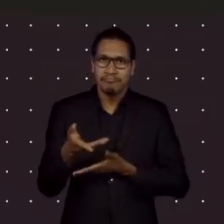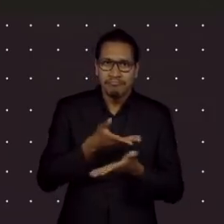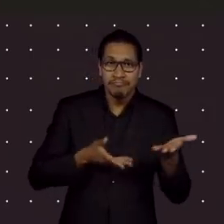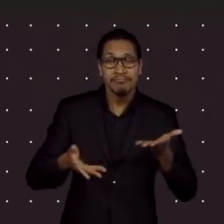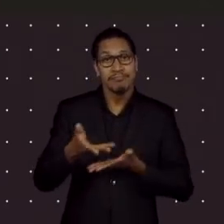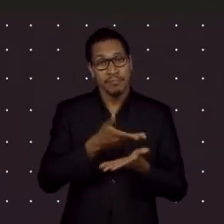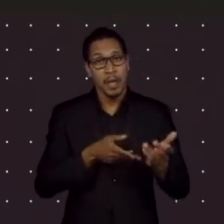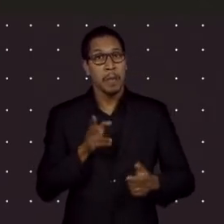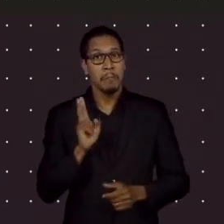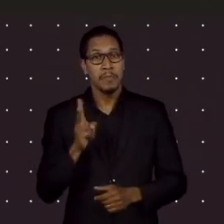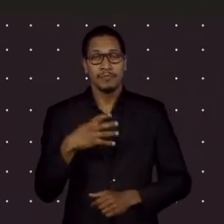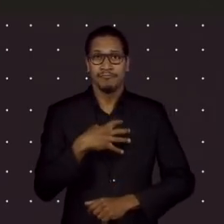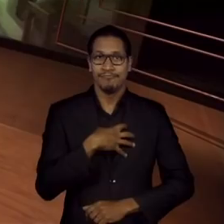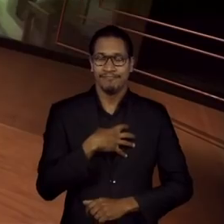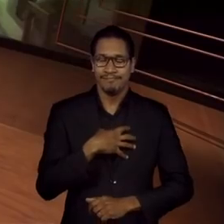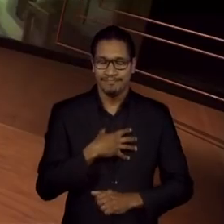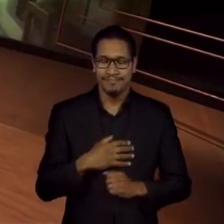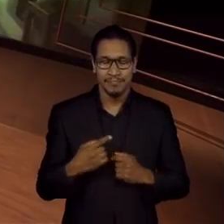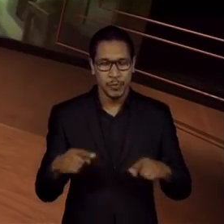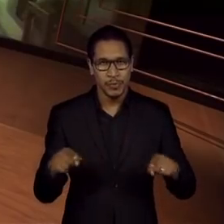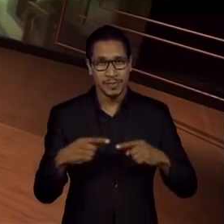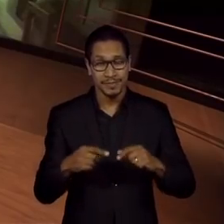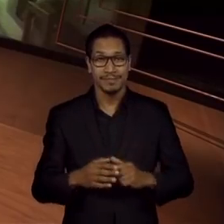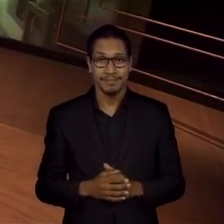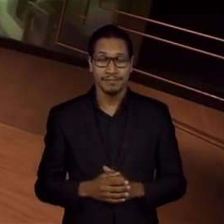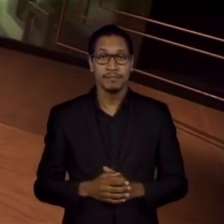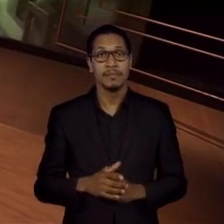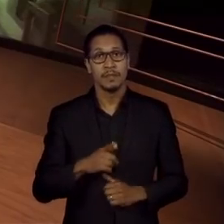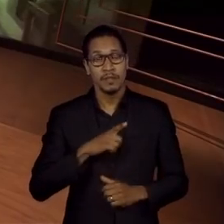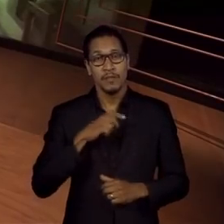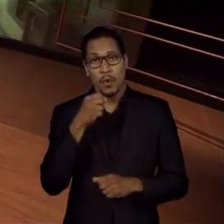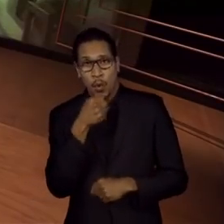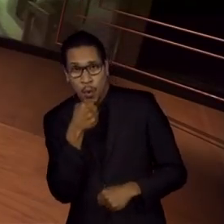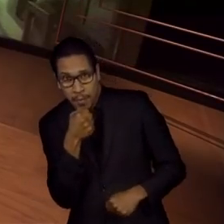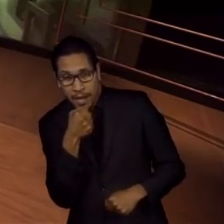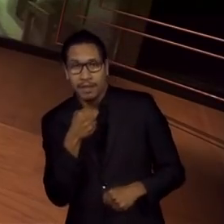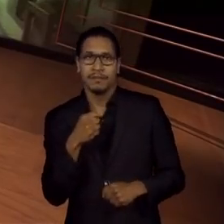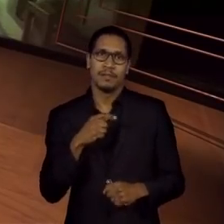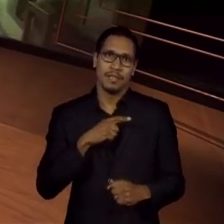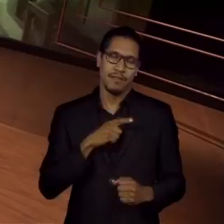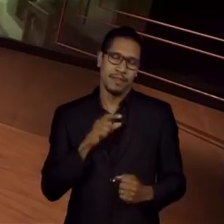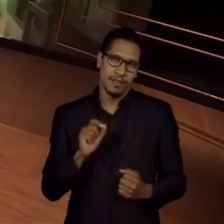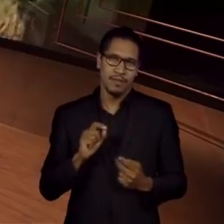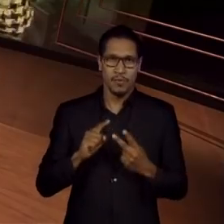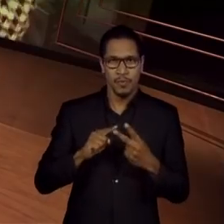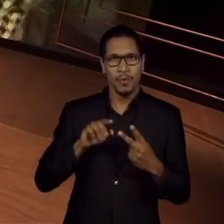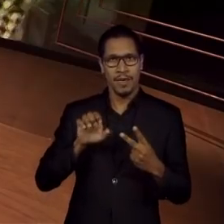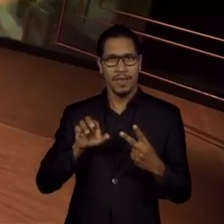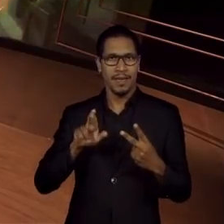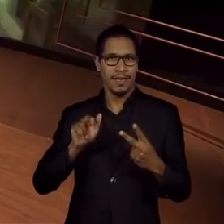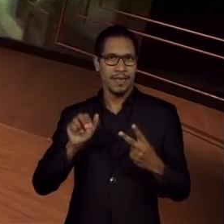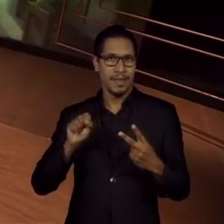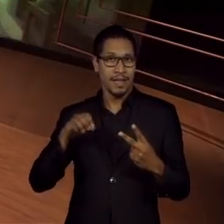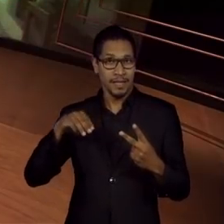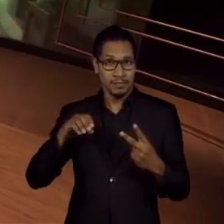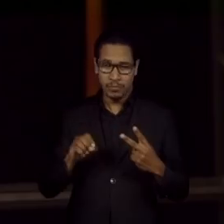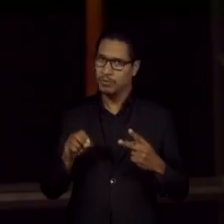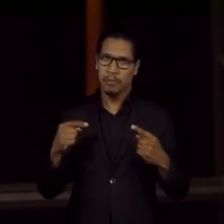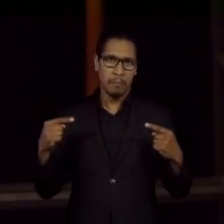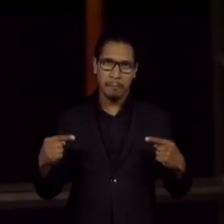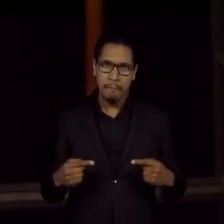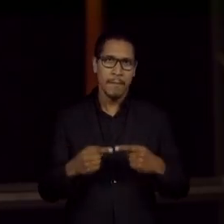né? Então eles surgiram, tanto o Roberto quanto o Erasmo surgiram assim com uma coincidência, coisa